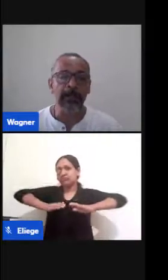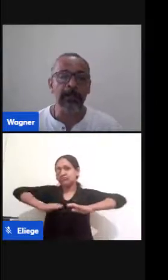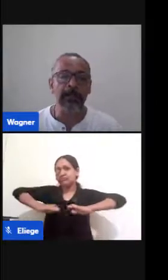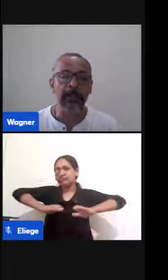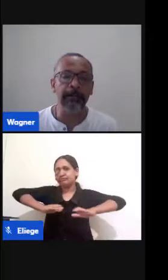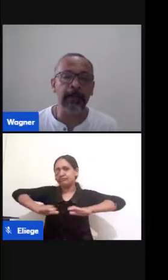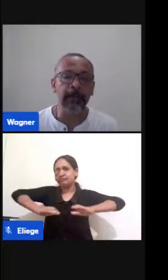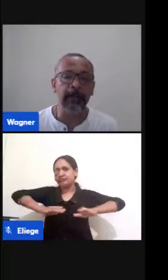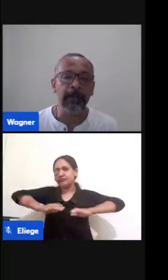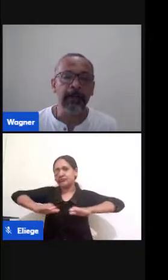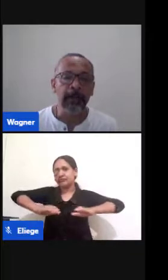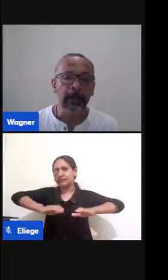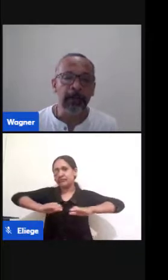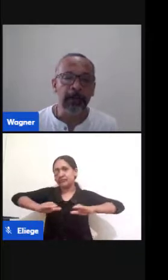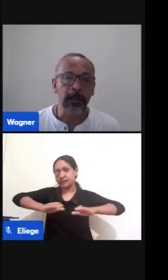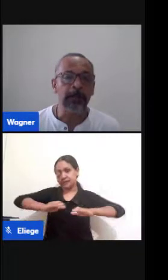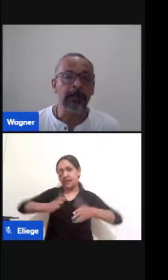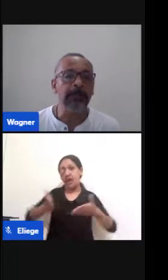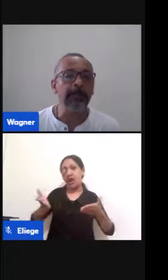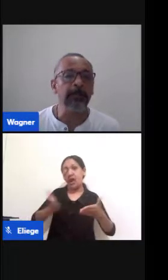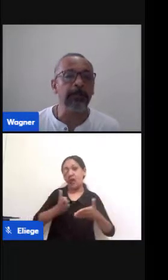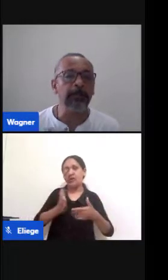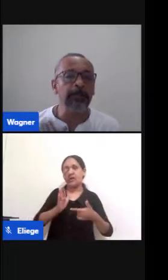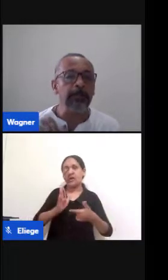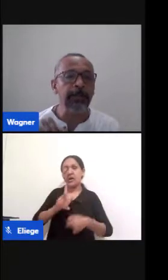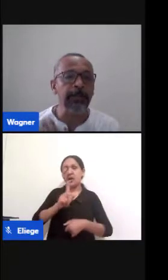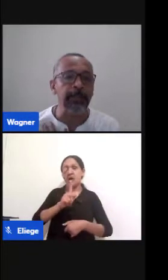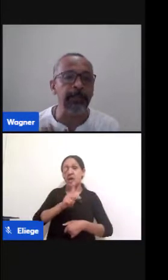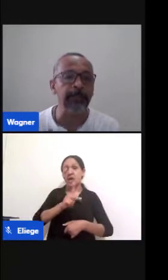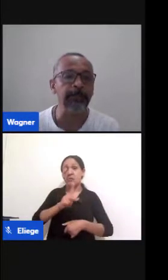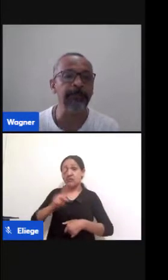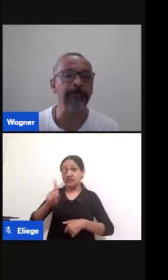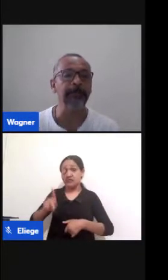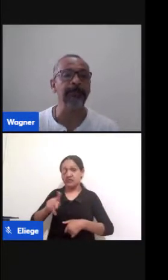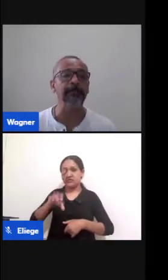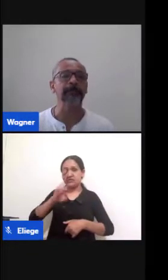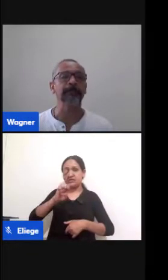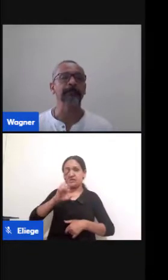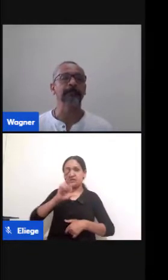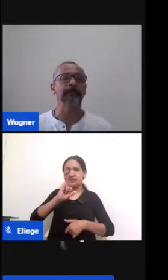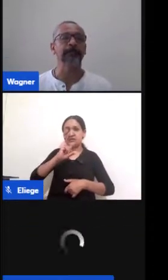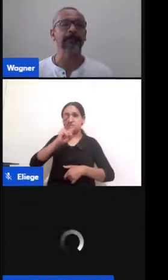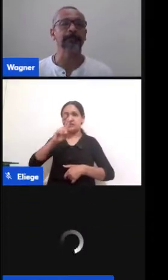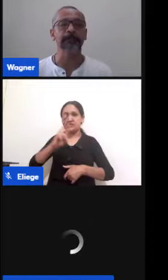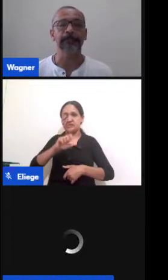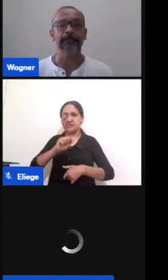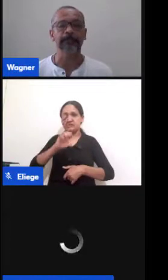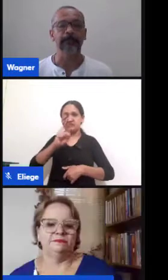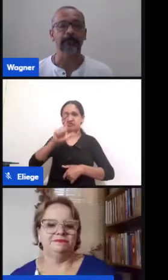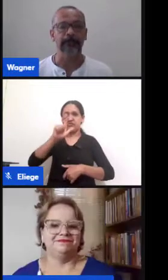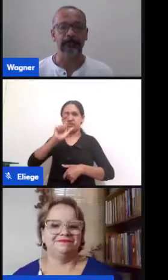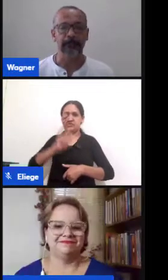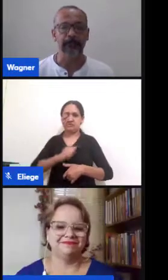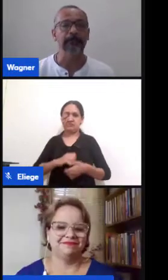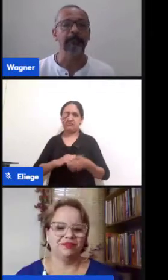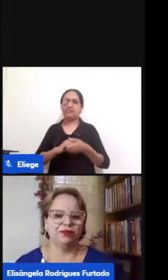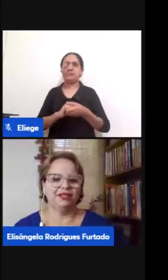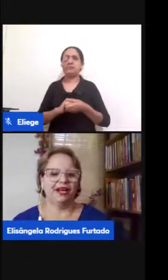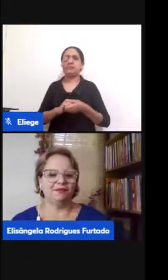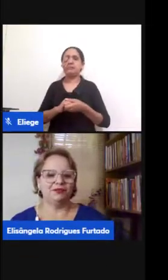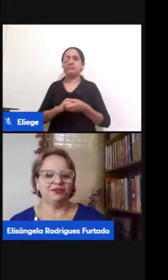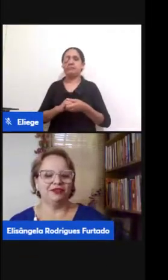Agora, irei passar a fala da nossa formação para a professora Elisângela.